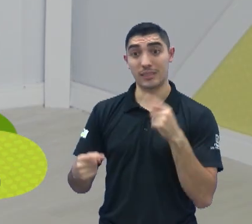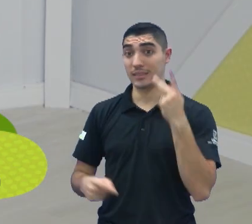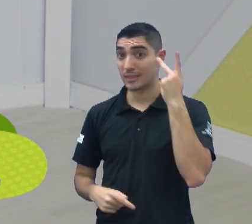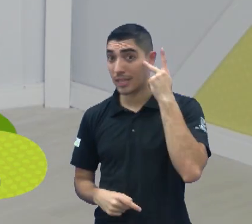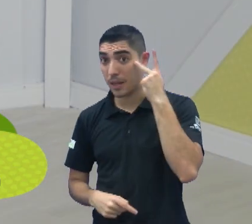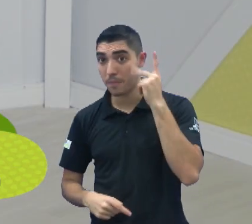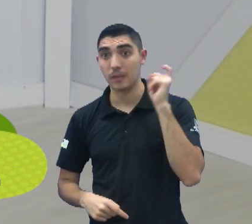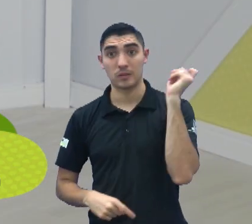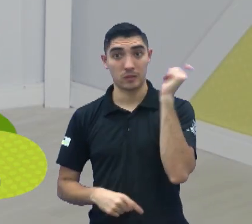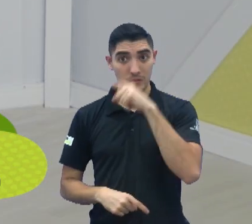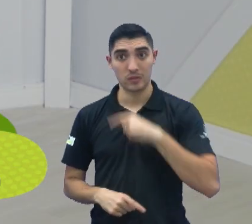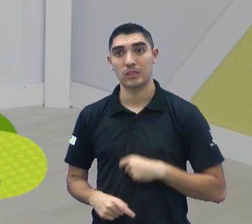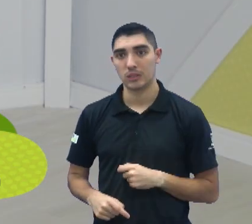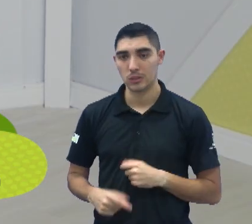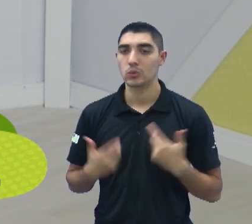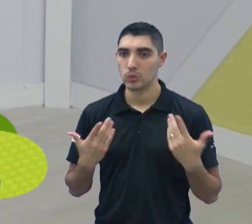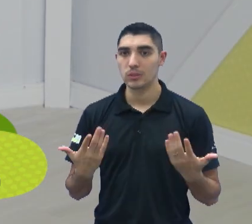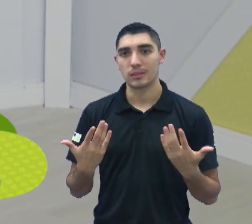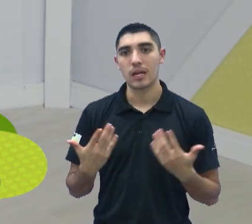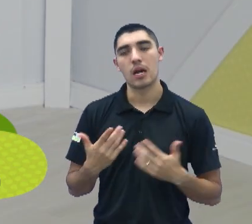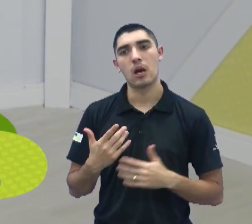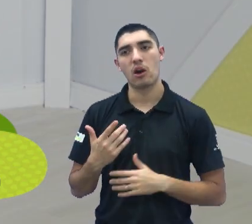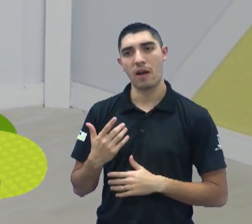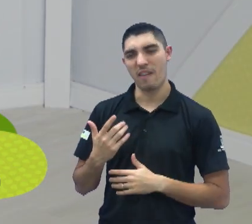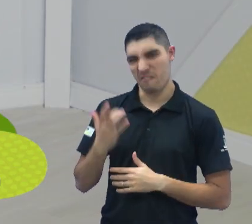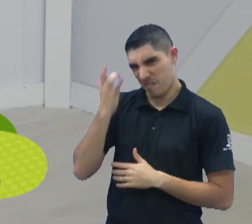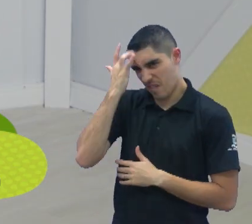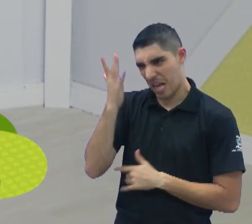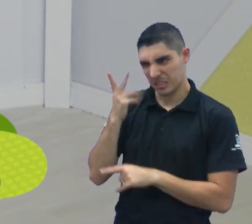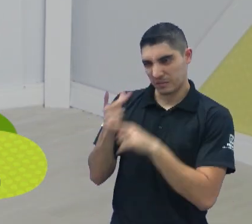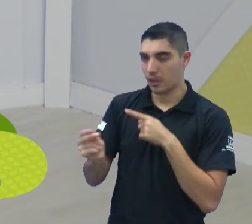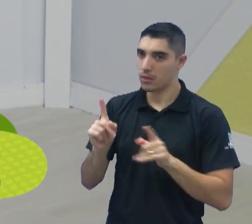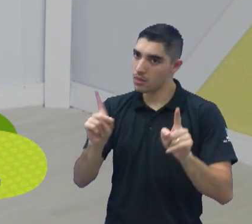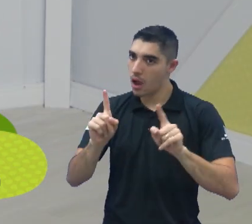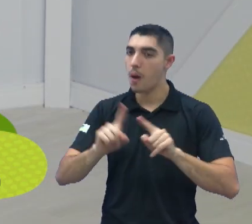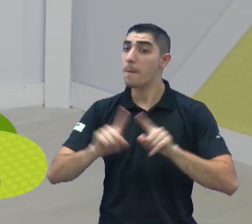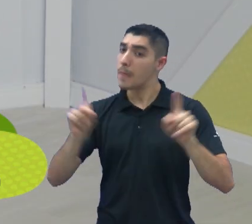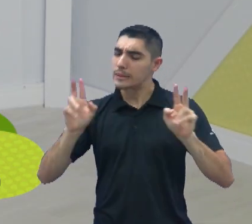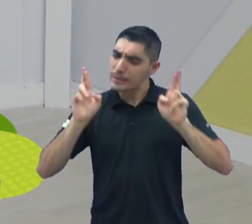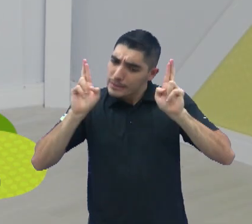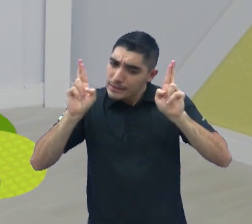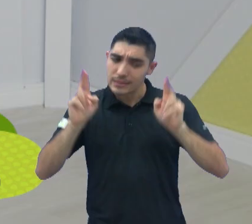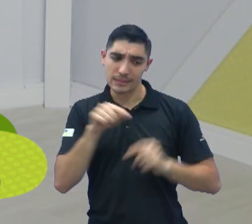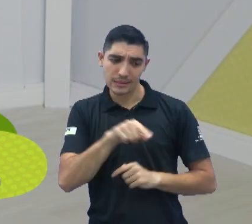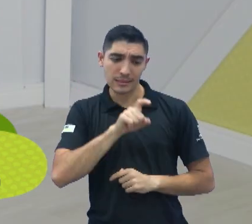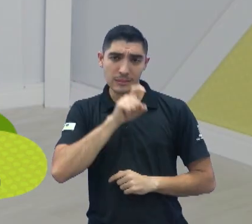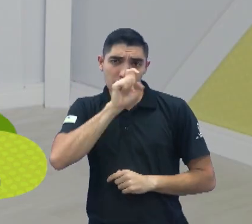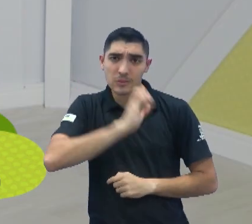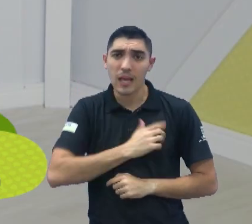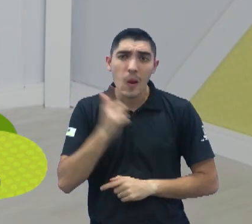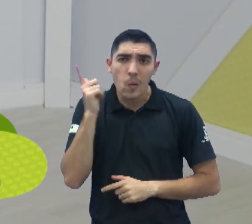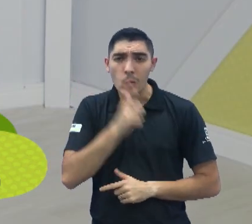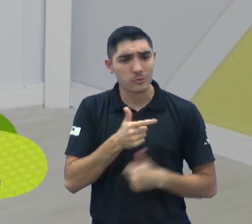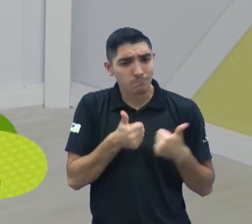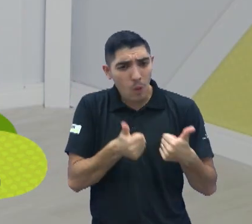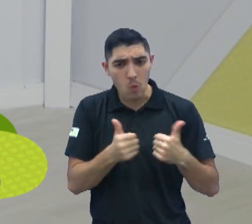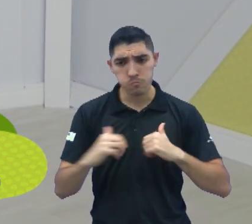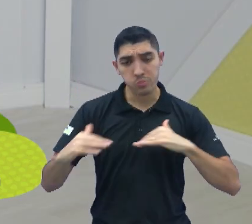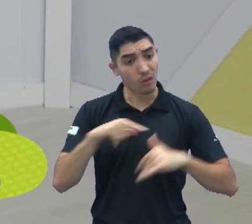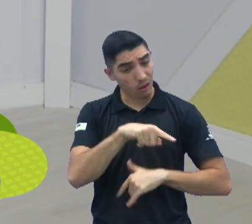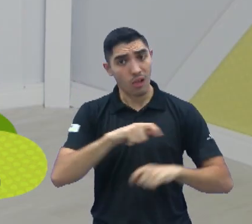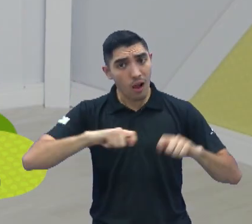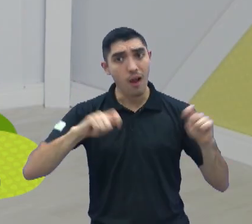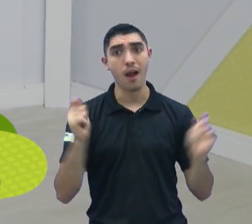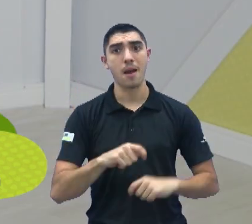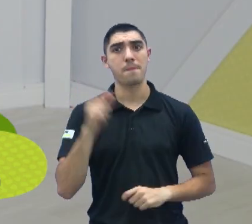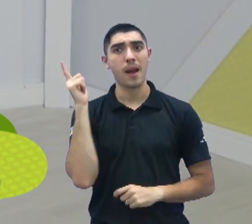pressão do lado de lá, não é fácil não, mas vamos torcer para a molecada fazer um bom resultado, e eles mostraram que são capazes de